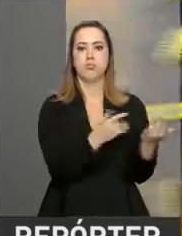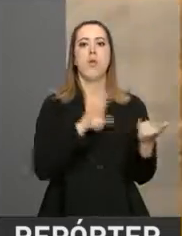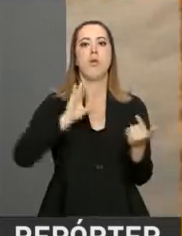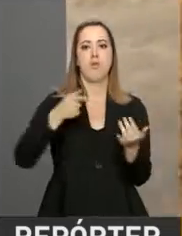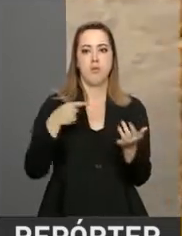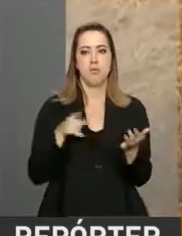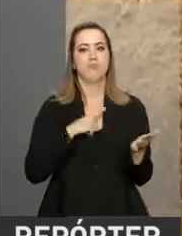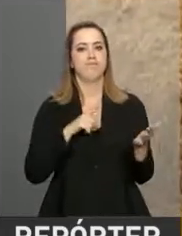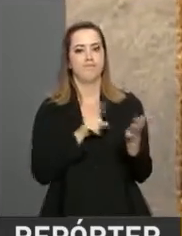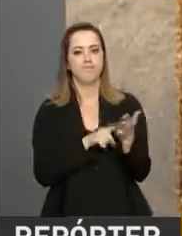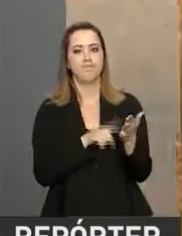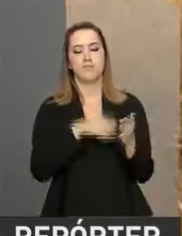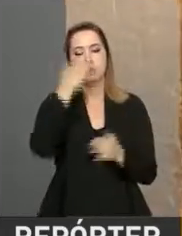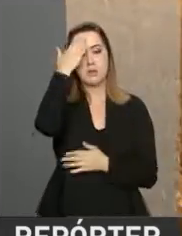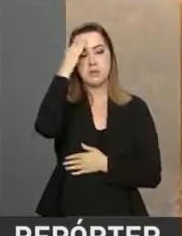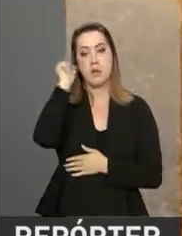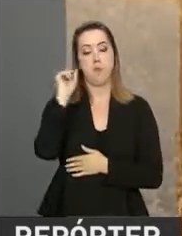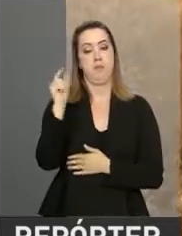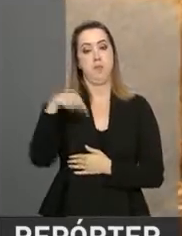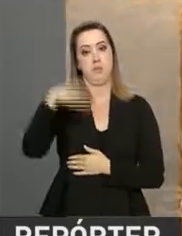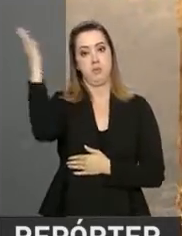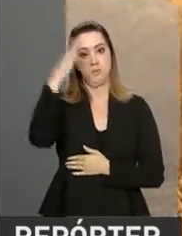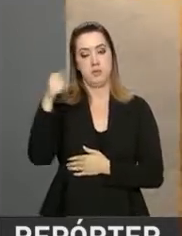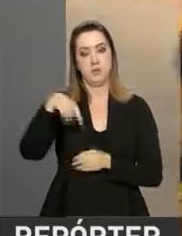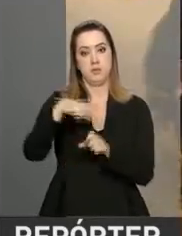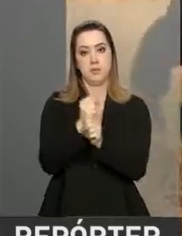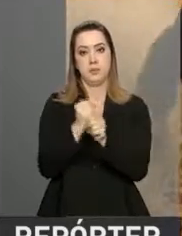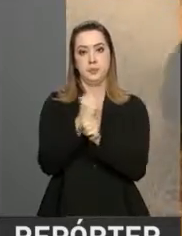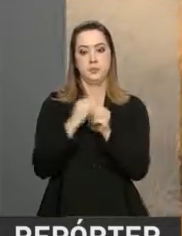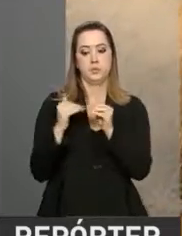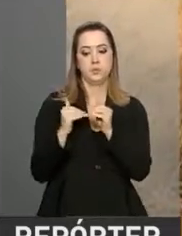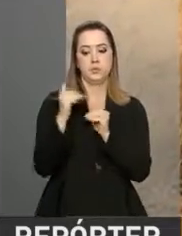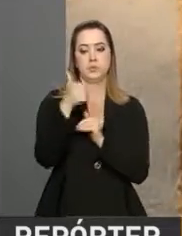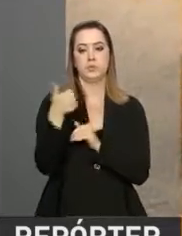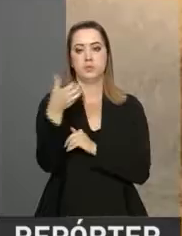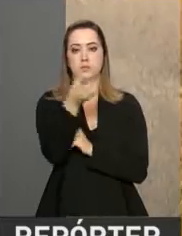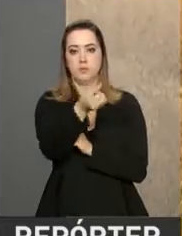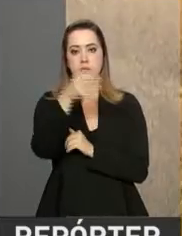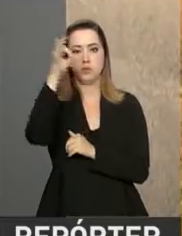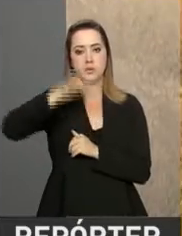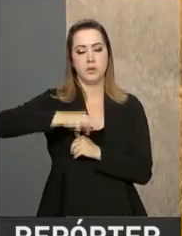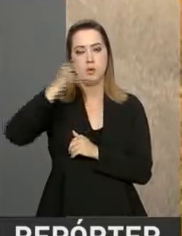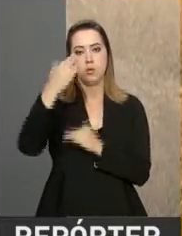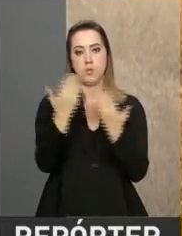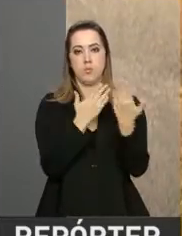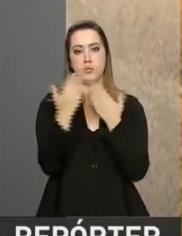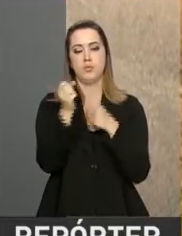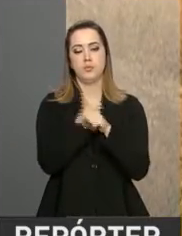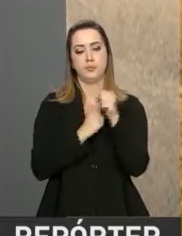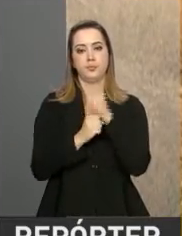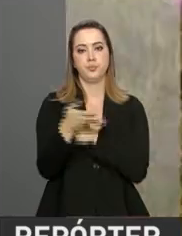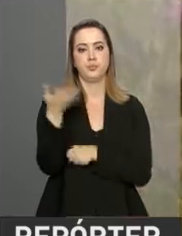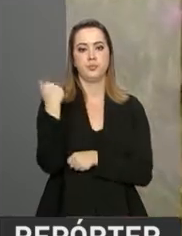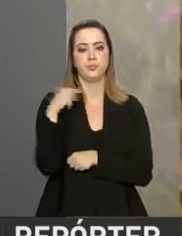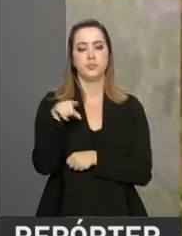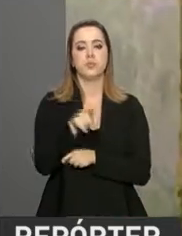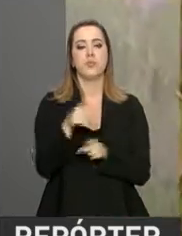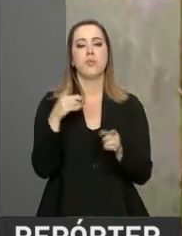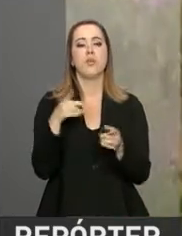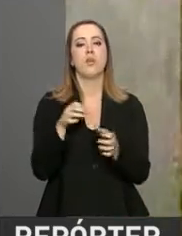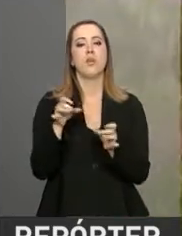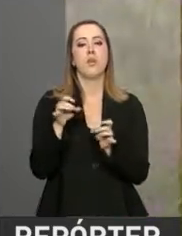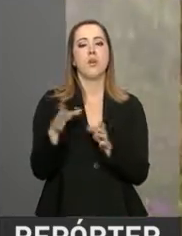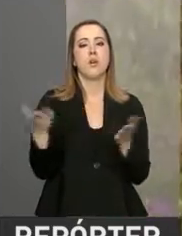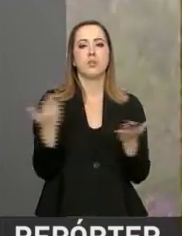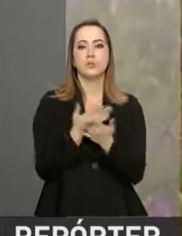Brasil em 2016. Esse número representa um crescimento de 16% em relação ao mesmo período do ano passado, deixando o